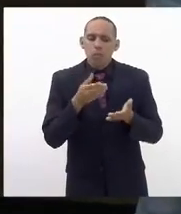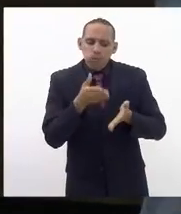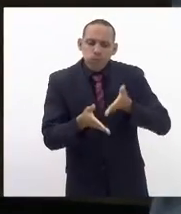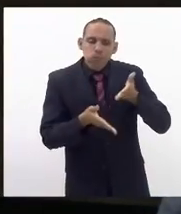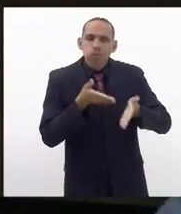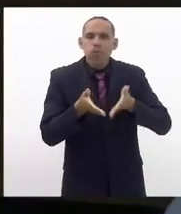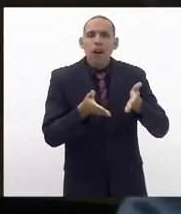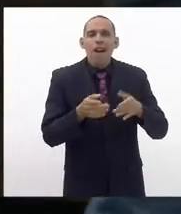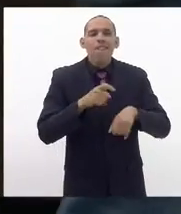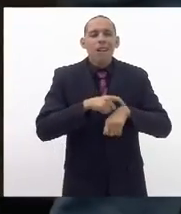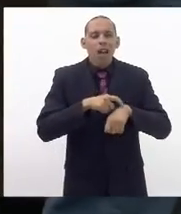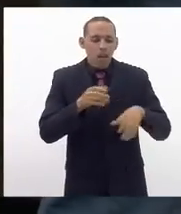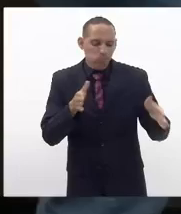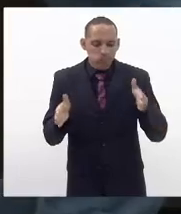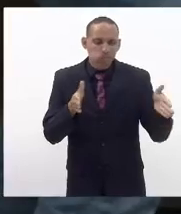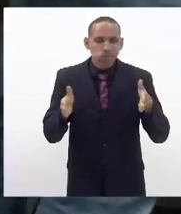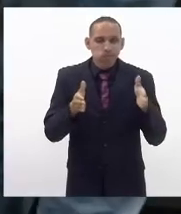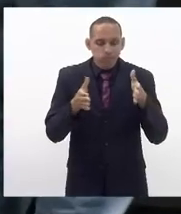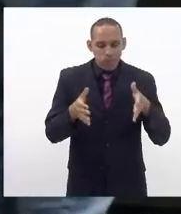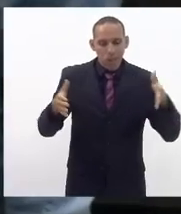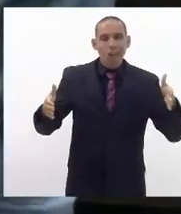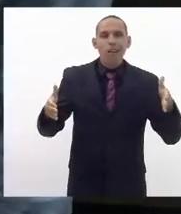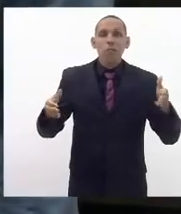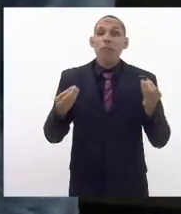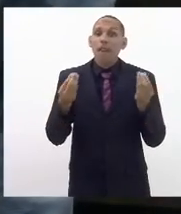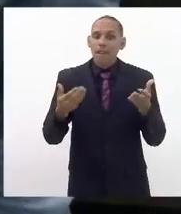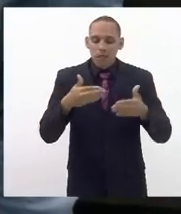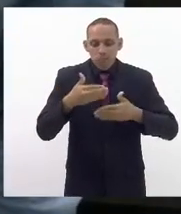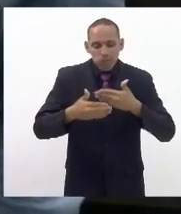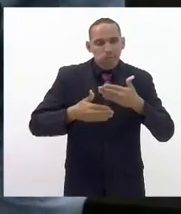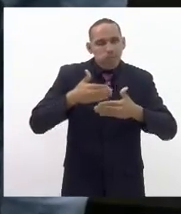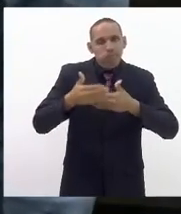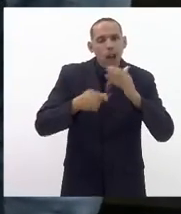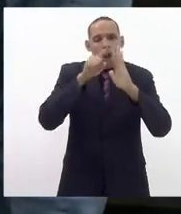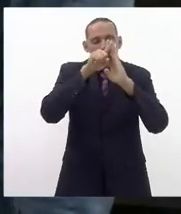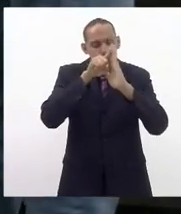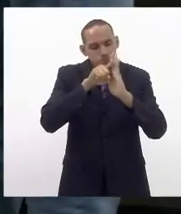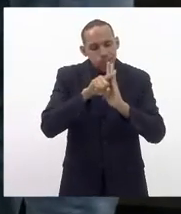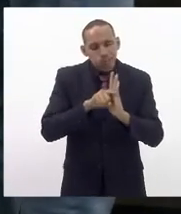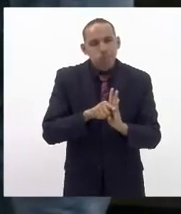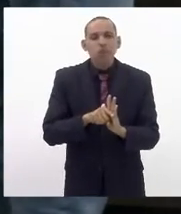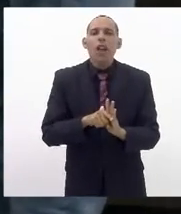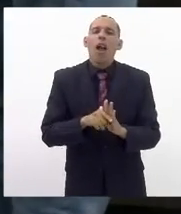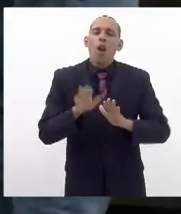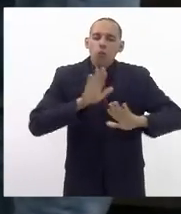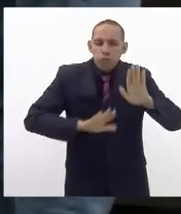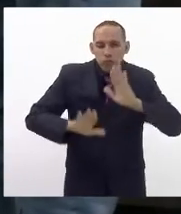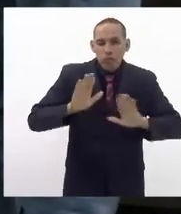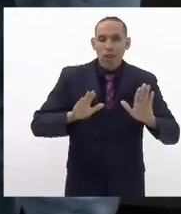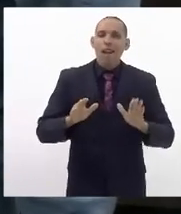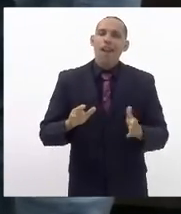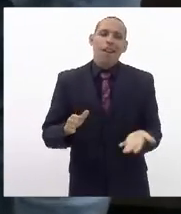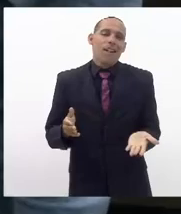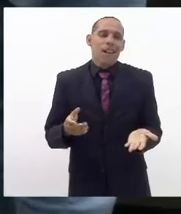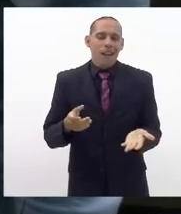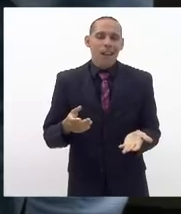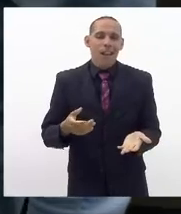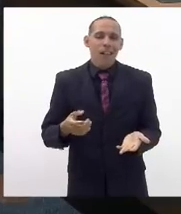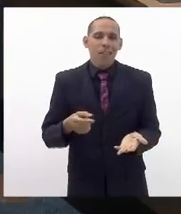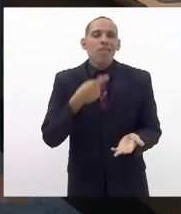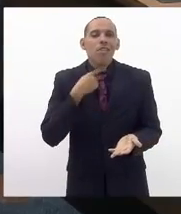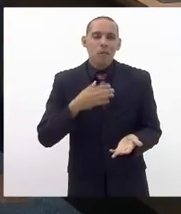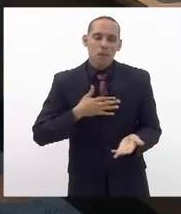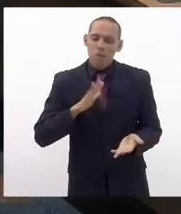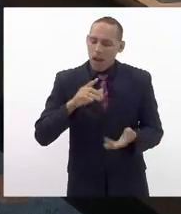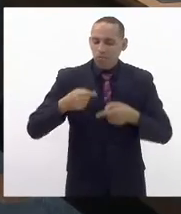tempo maior para que o processo seja examinado com o máximo de cuidado. Essa foi a minha intenção, mas podemos discutir, não tem problema